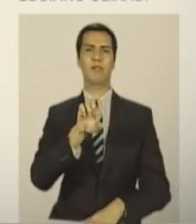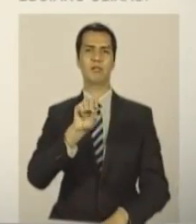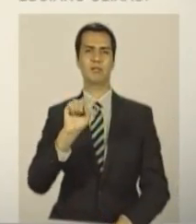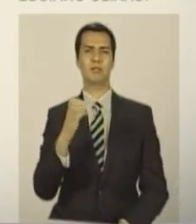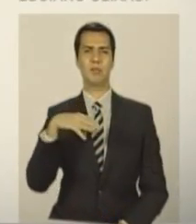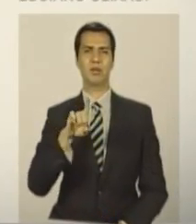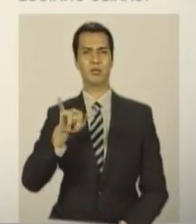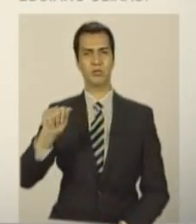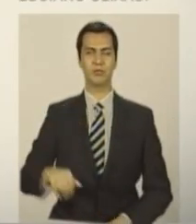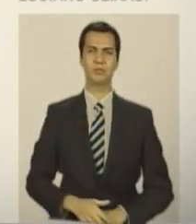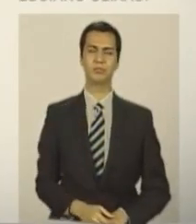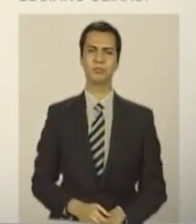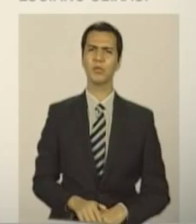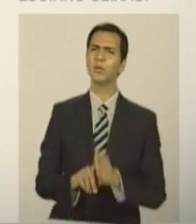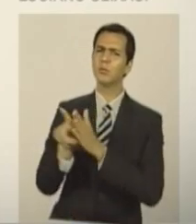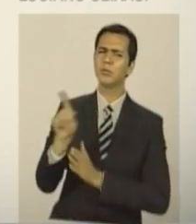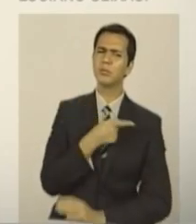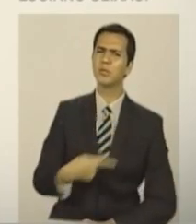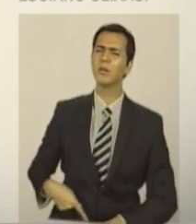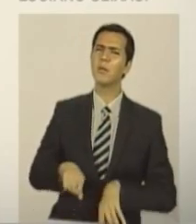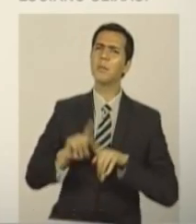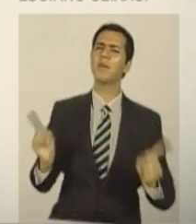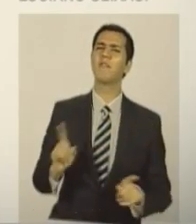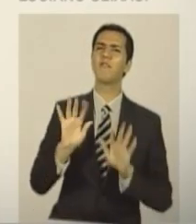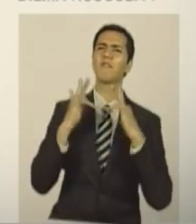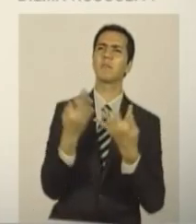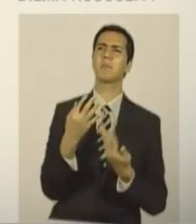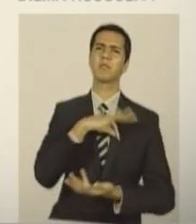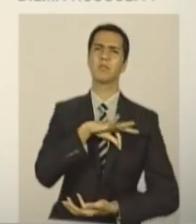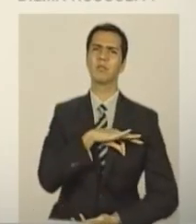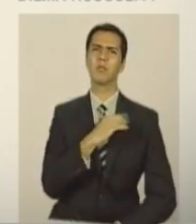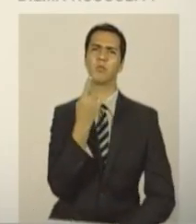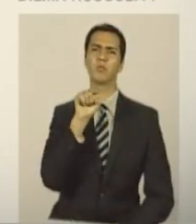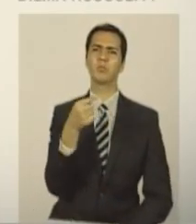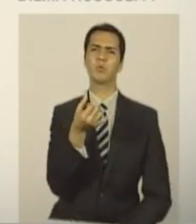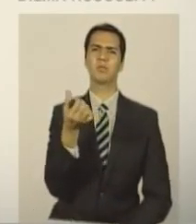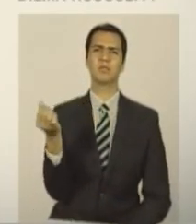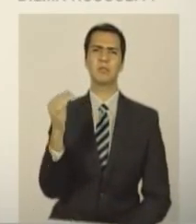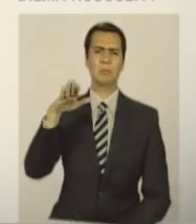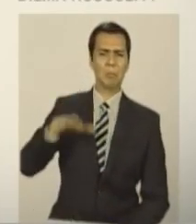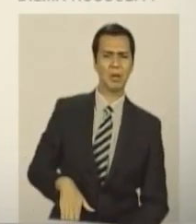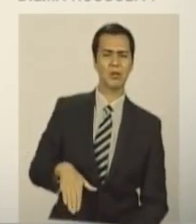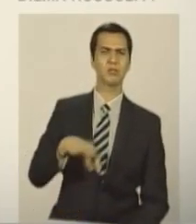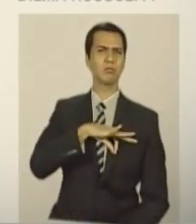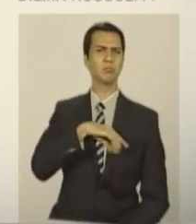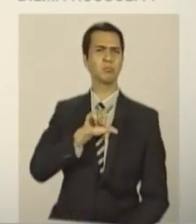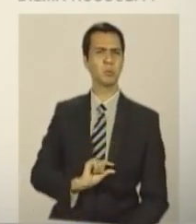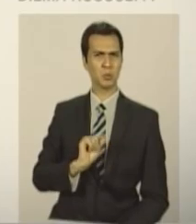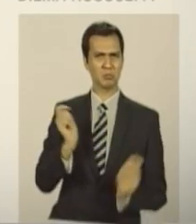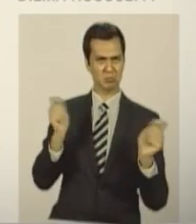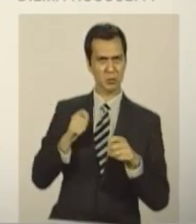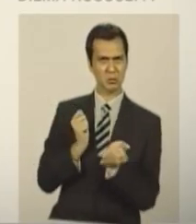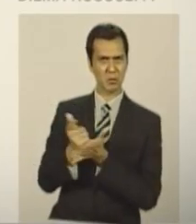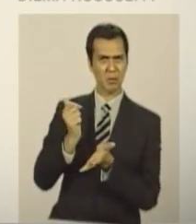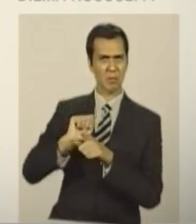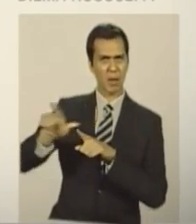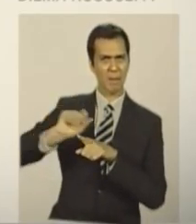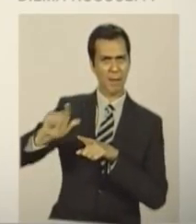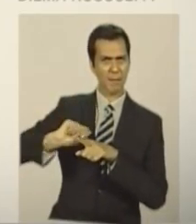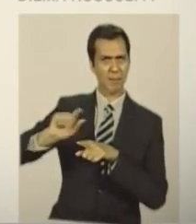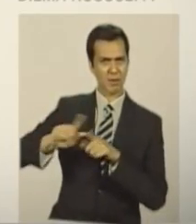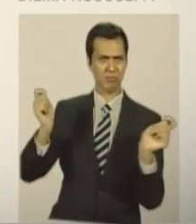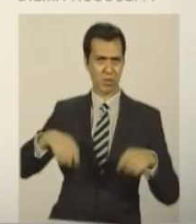ganha menos de 1600 vai conseguir pagar as prestações? Vai sim, Luciano, vai sim, porque para essas famílias